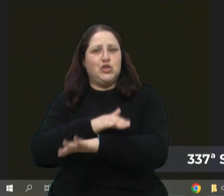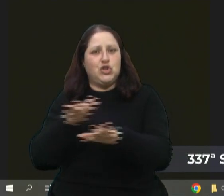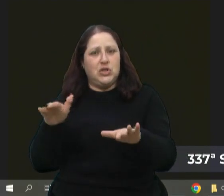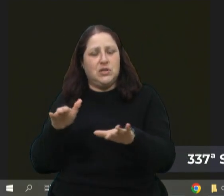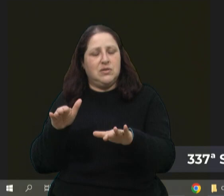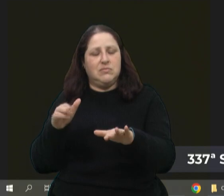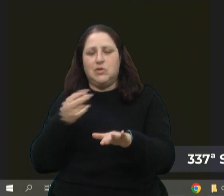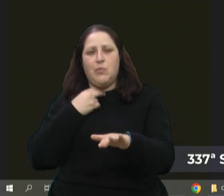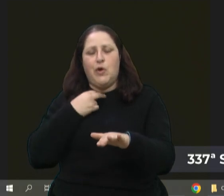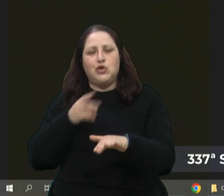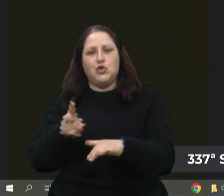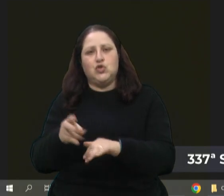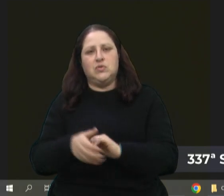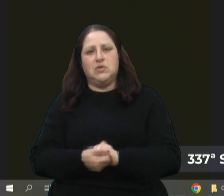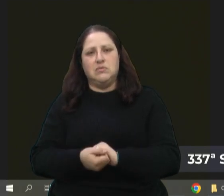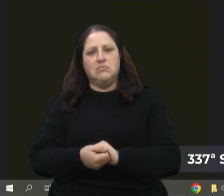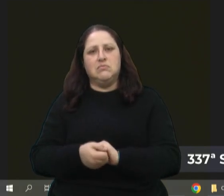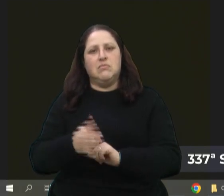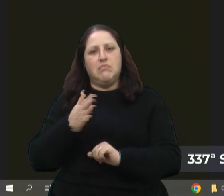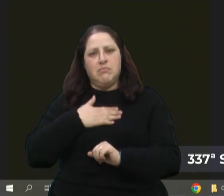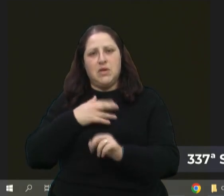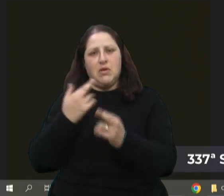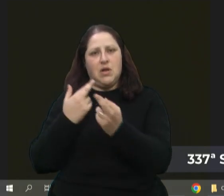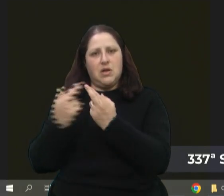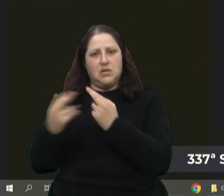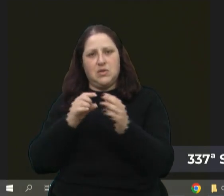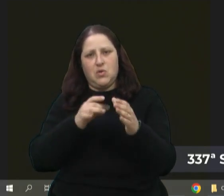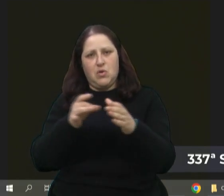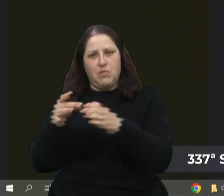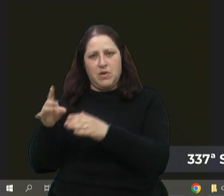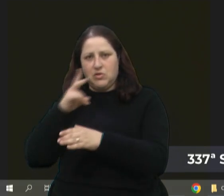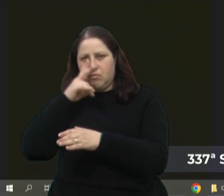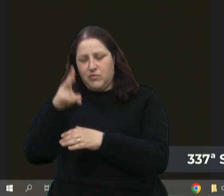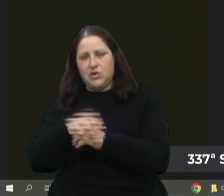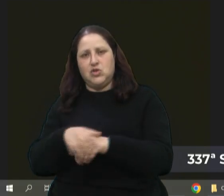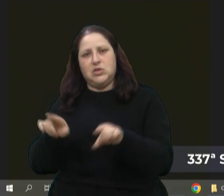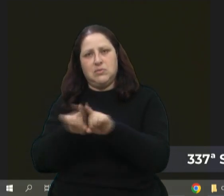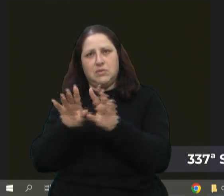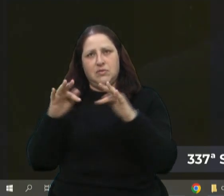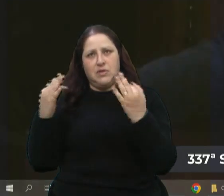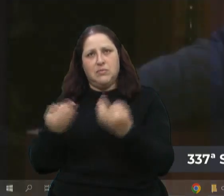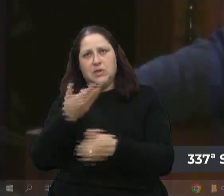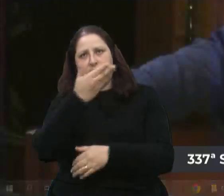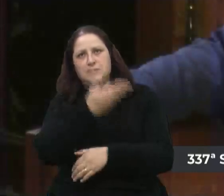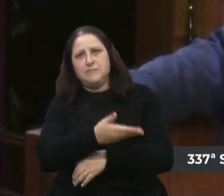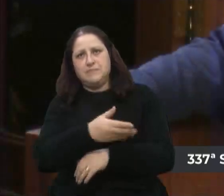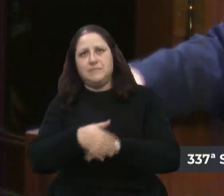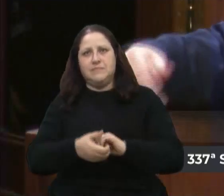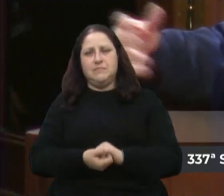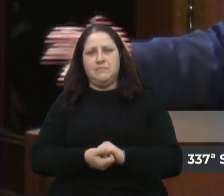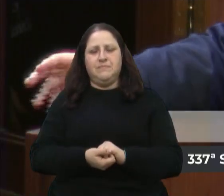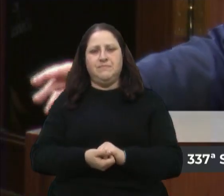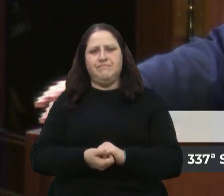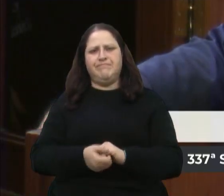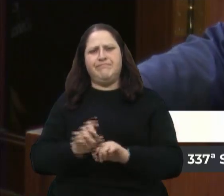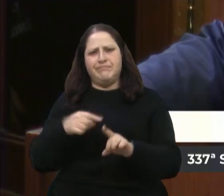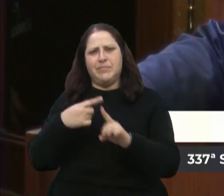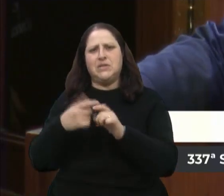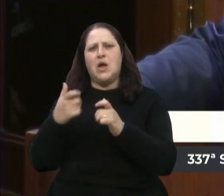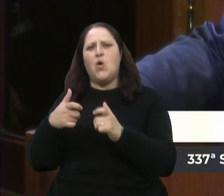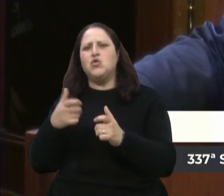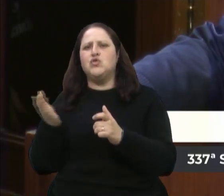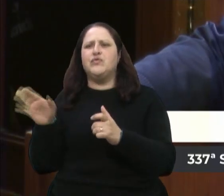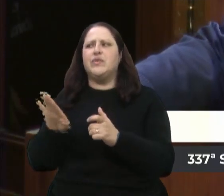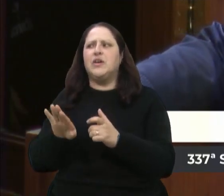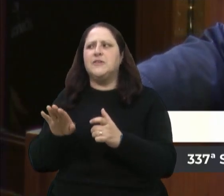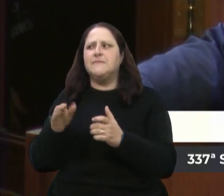comércio muito grande, inclusive familiar. E não dá mais. Vejam, sem contar a procedência e tudo.